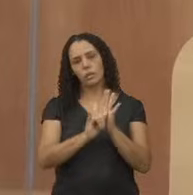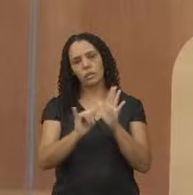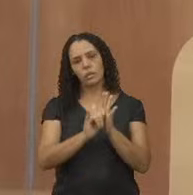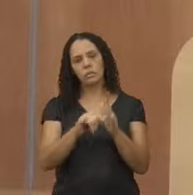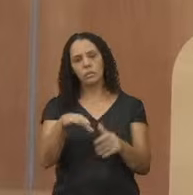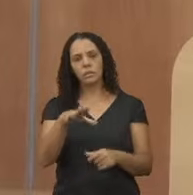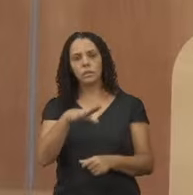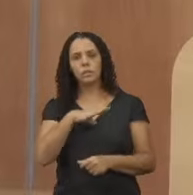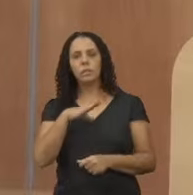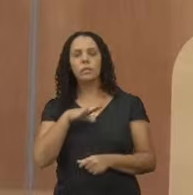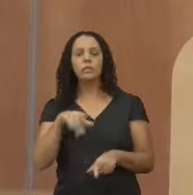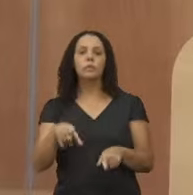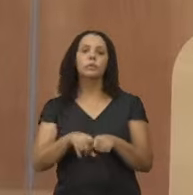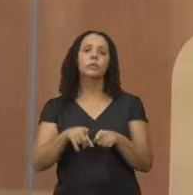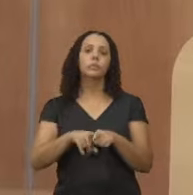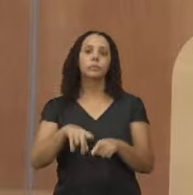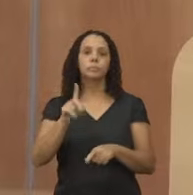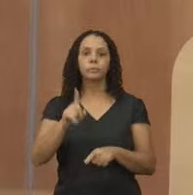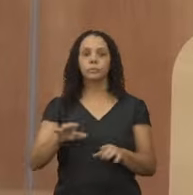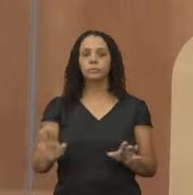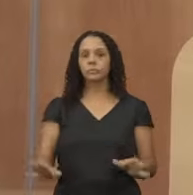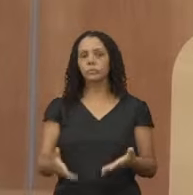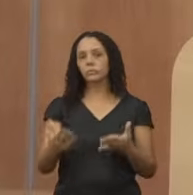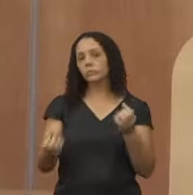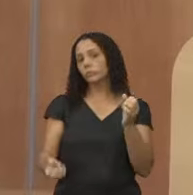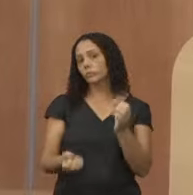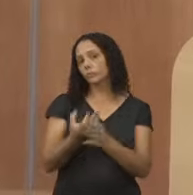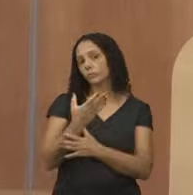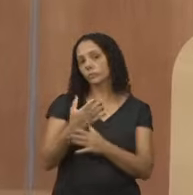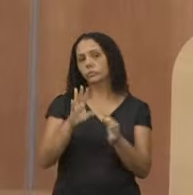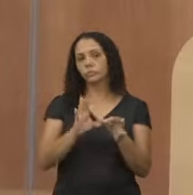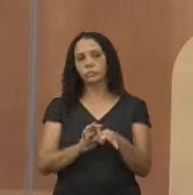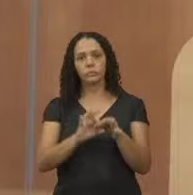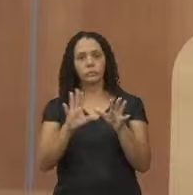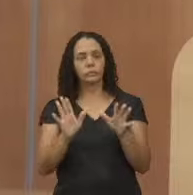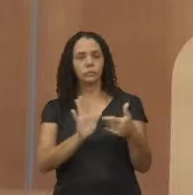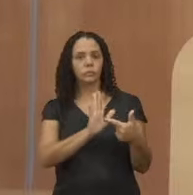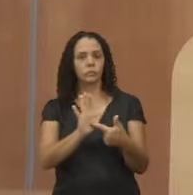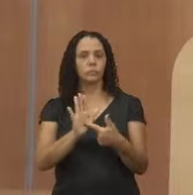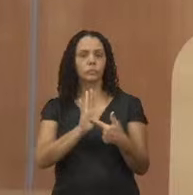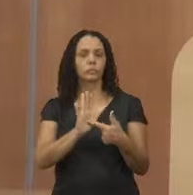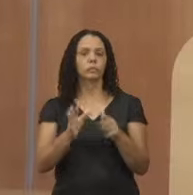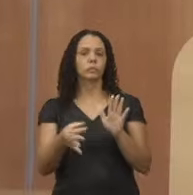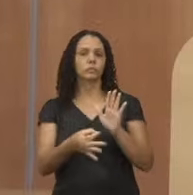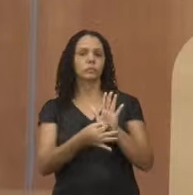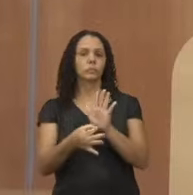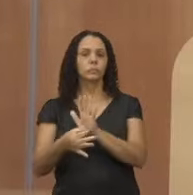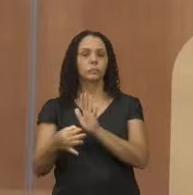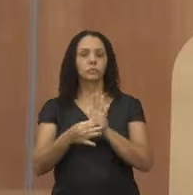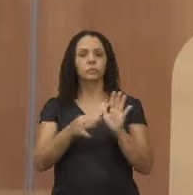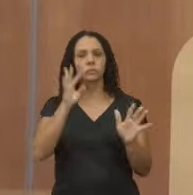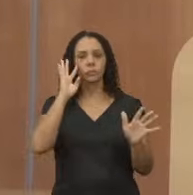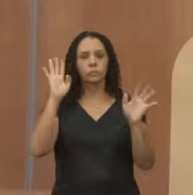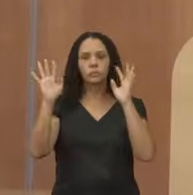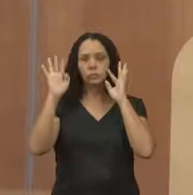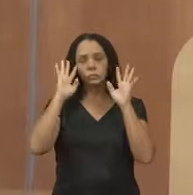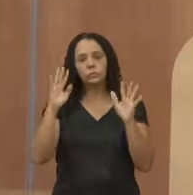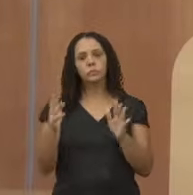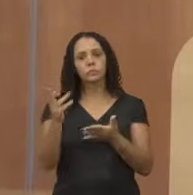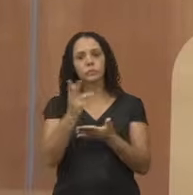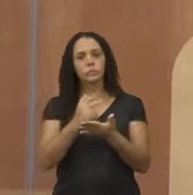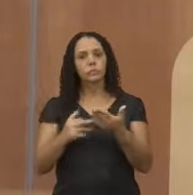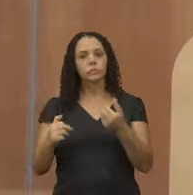cidade, além de ser um incentivo à criatividade e à liberdade de expressão. O grafite e o muralismo podem